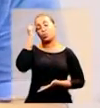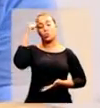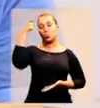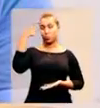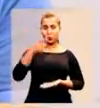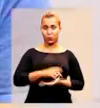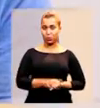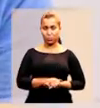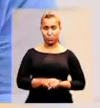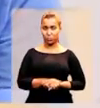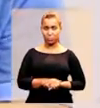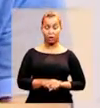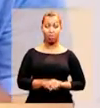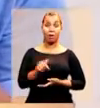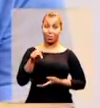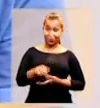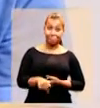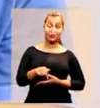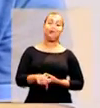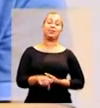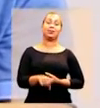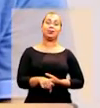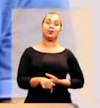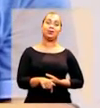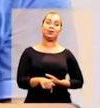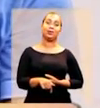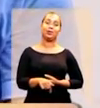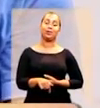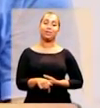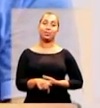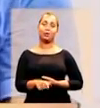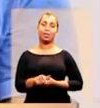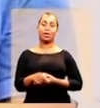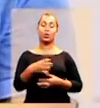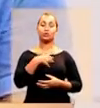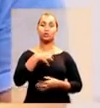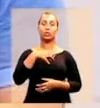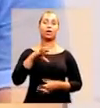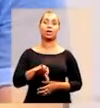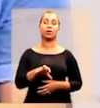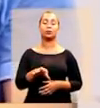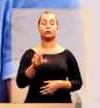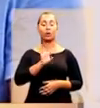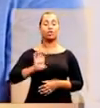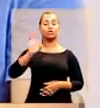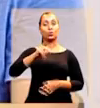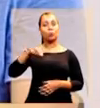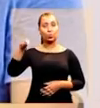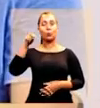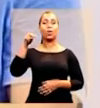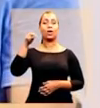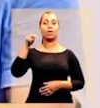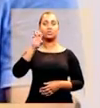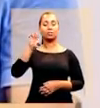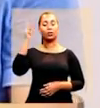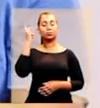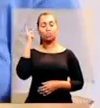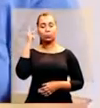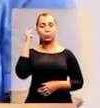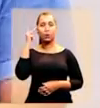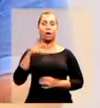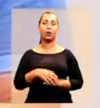cultura objetivada. Aqui, é um polo estratégico da região noroeste do estado de São